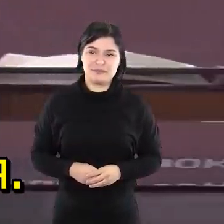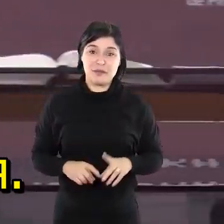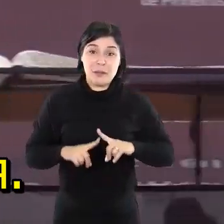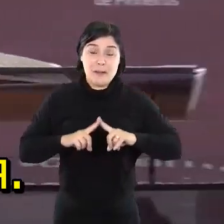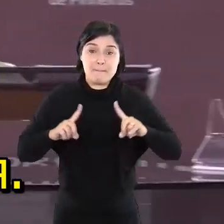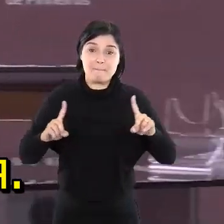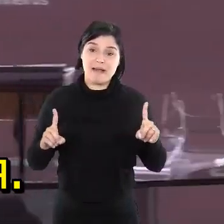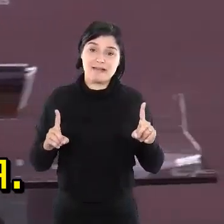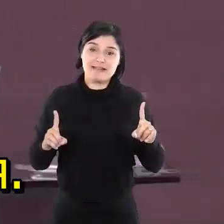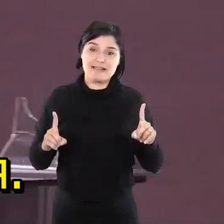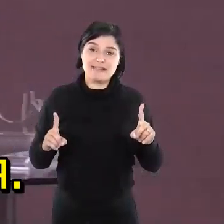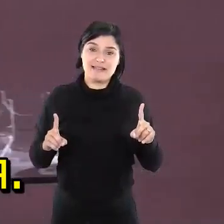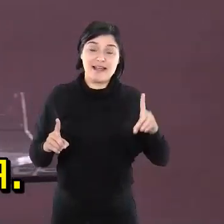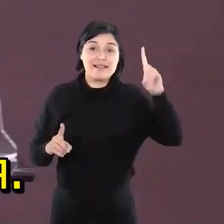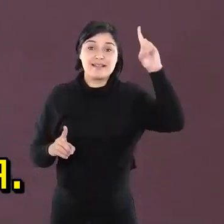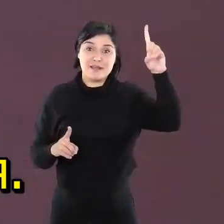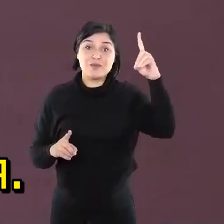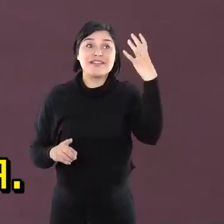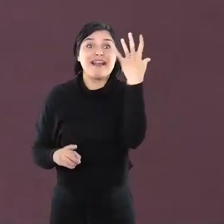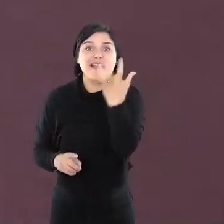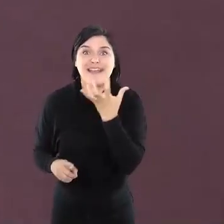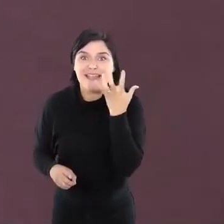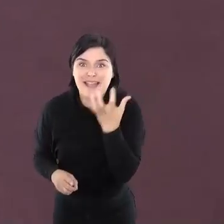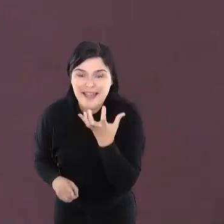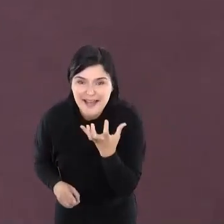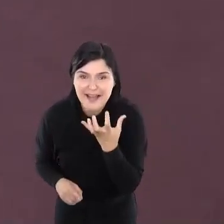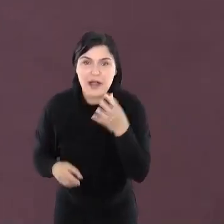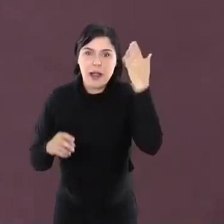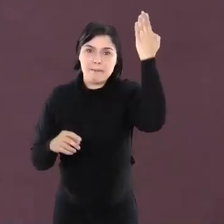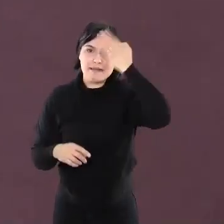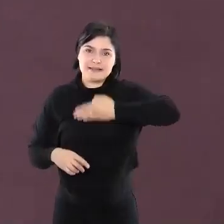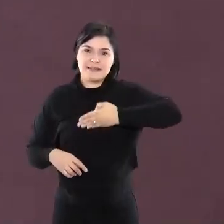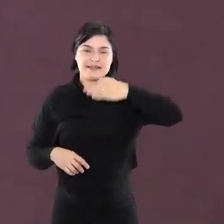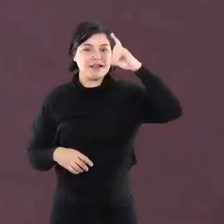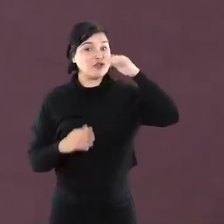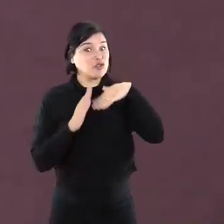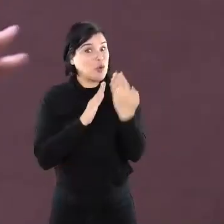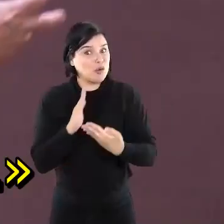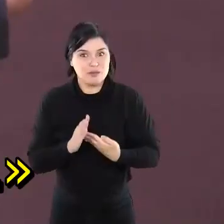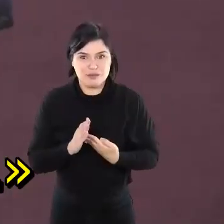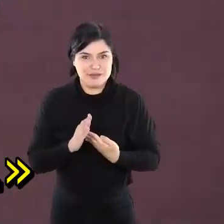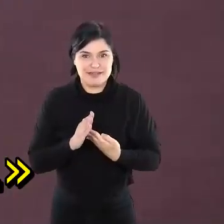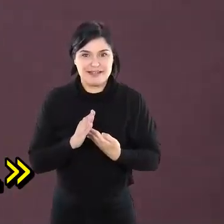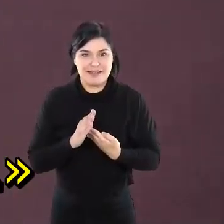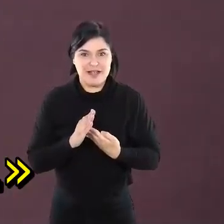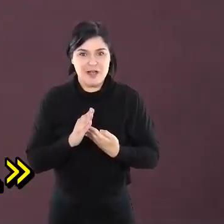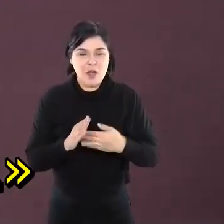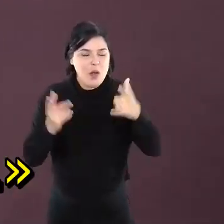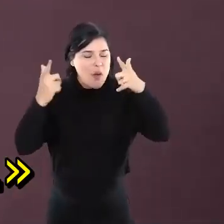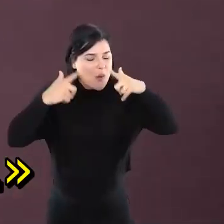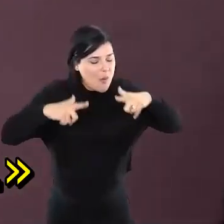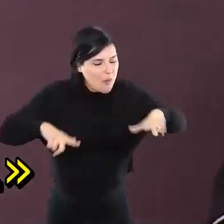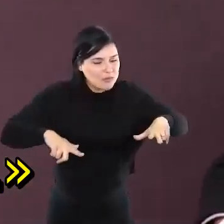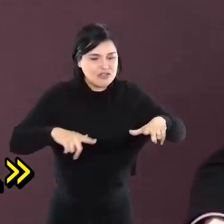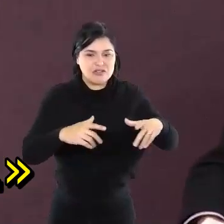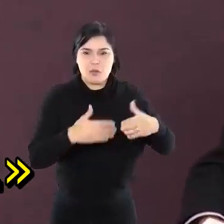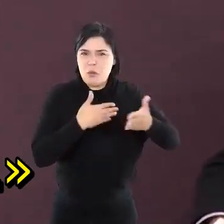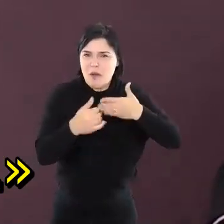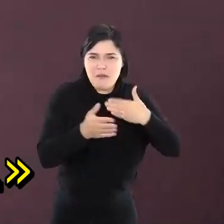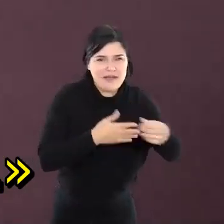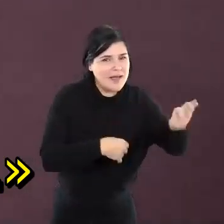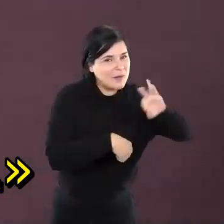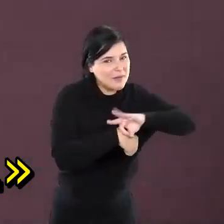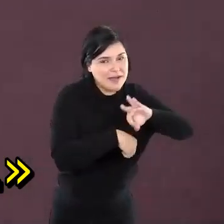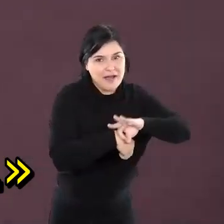Deus, ele deseja a nossa presença. Ele disse, Jesus disse, para que onde eu esteja, estejais